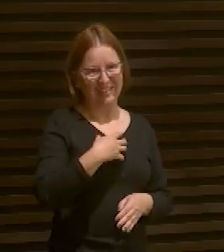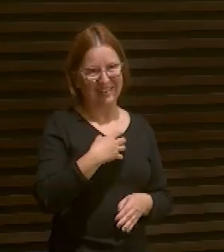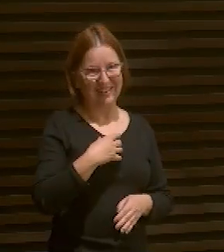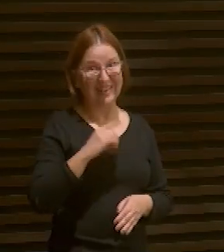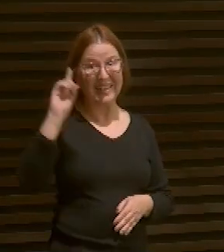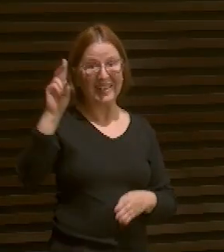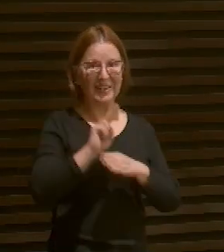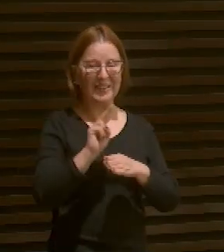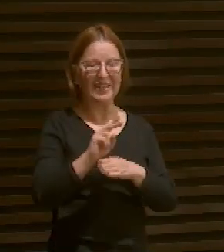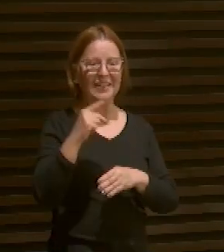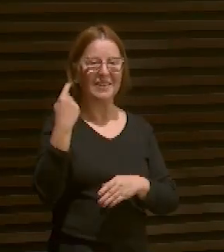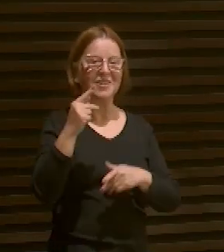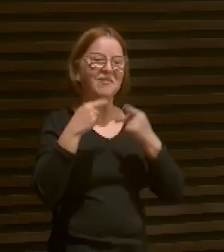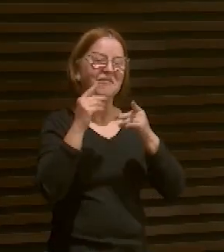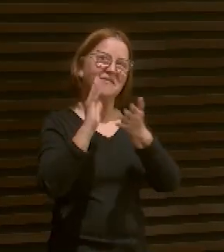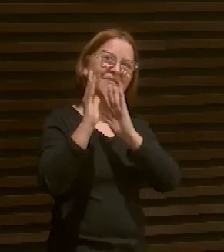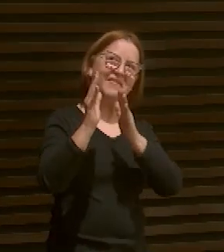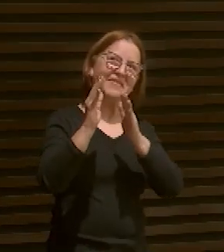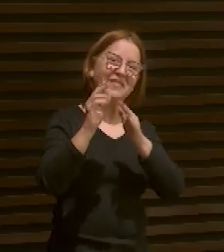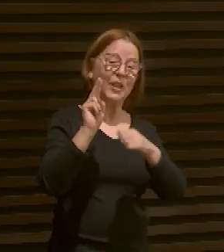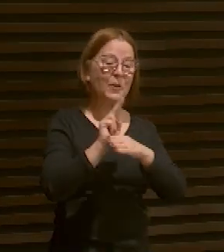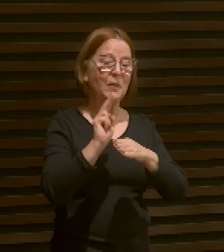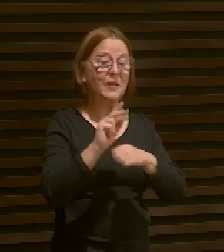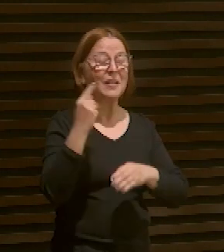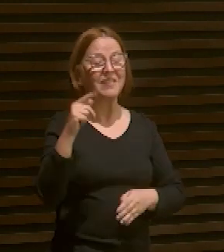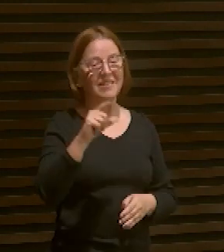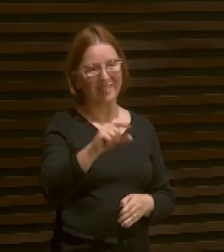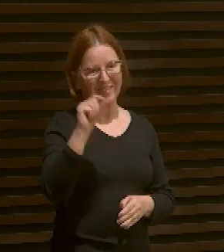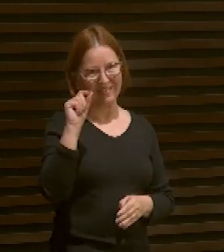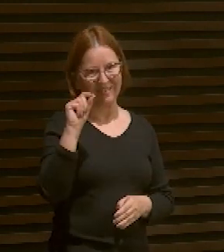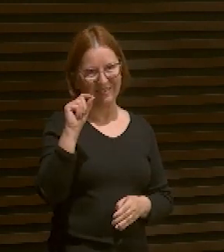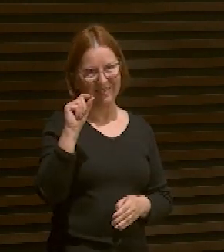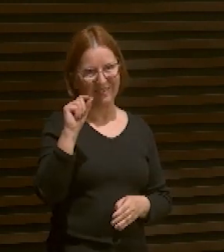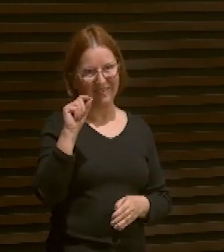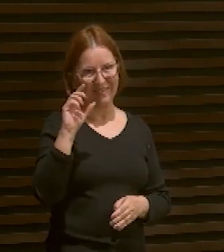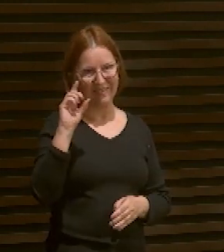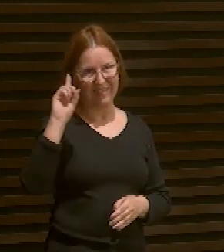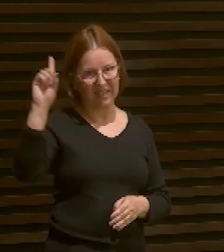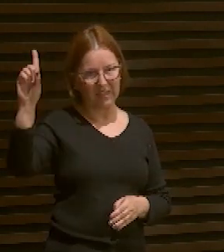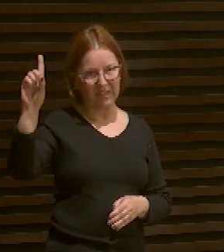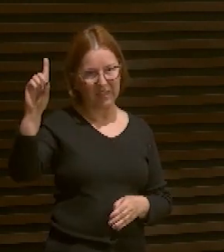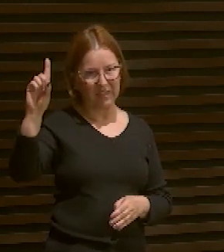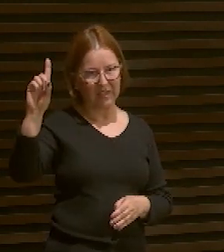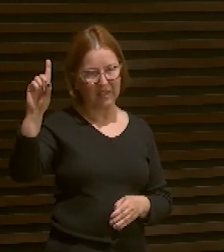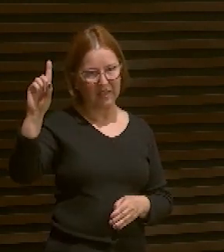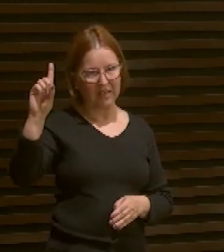cuida do seu falar. Ele cuida da sua escolha. Ele não te deixa quando você escolhe